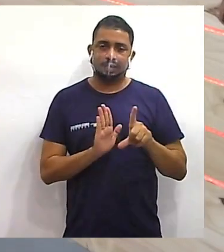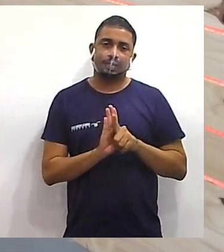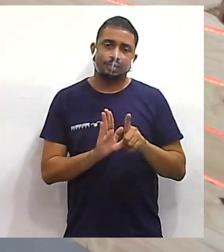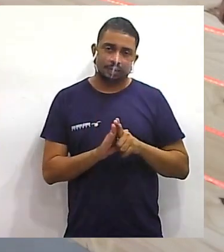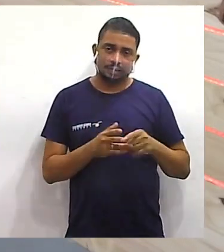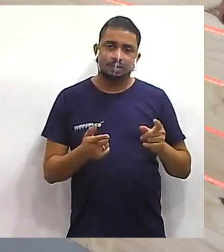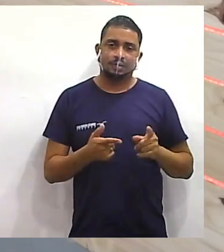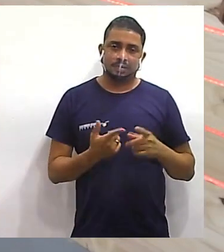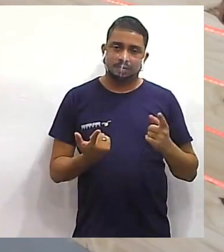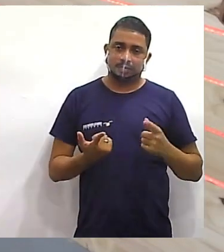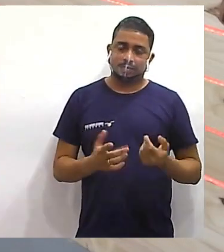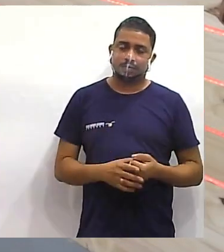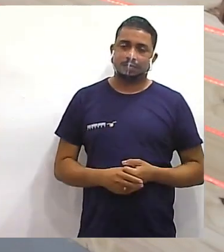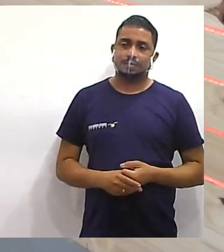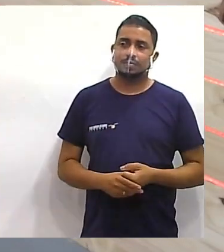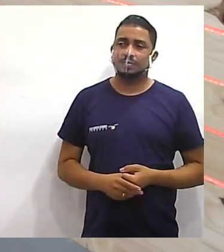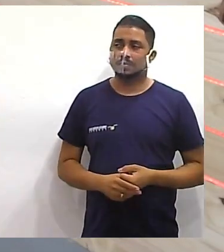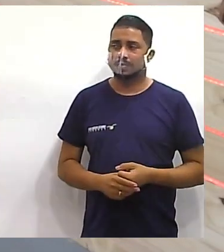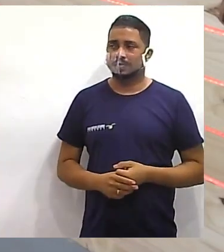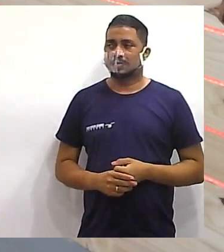E assim,